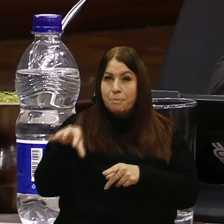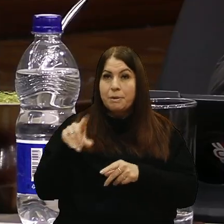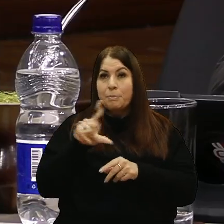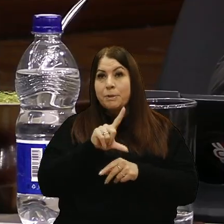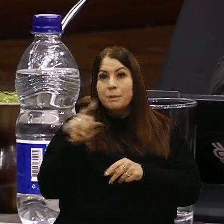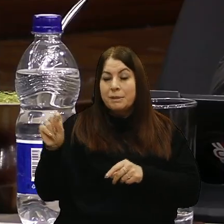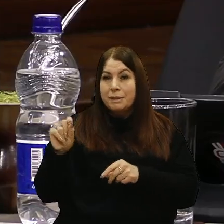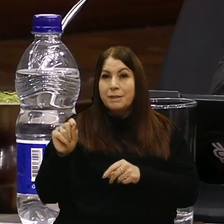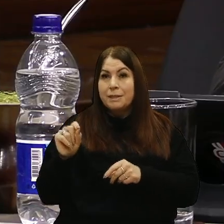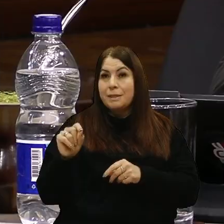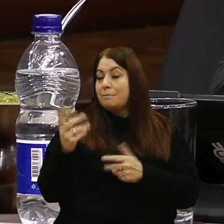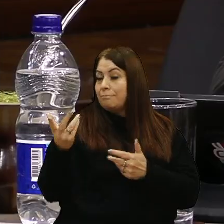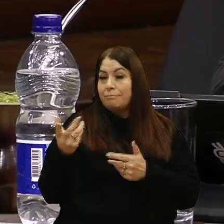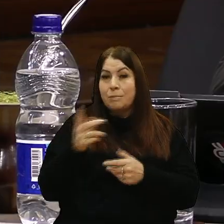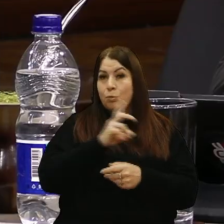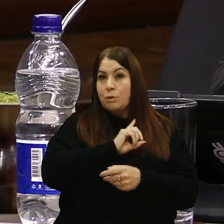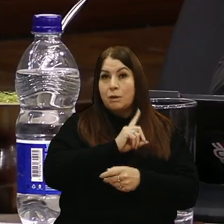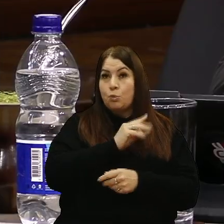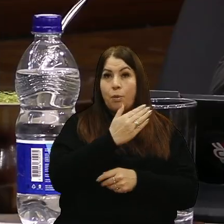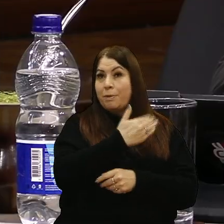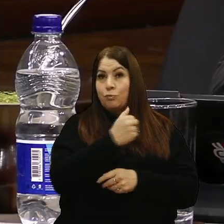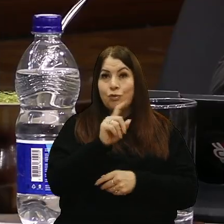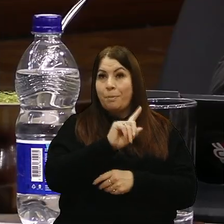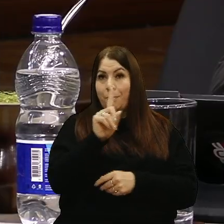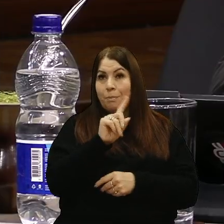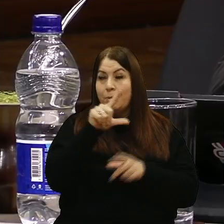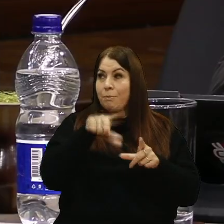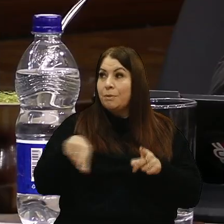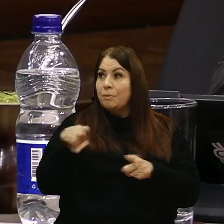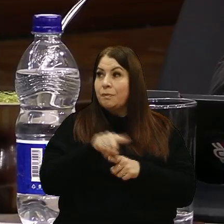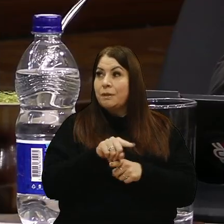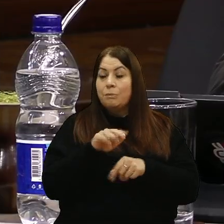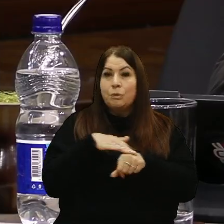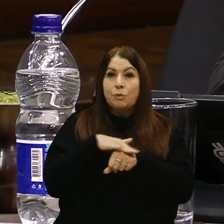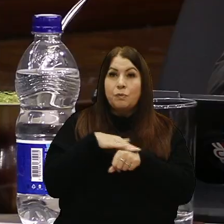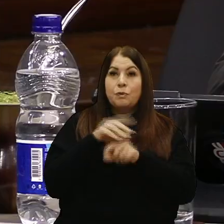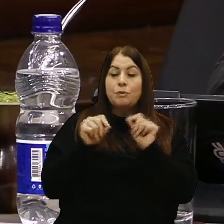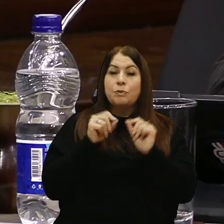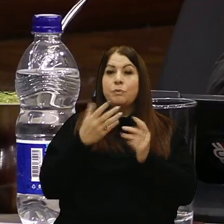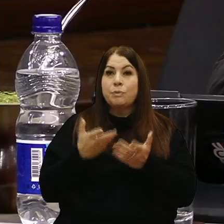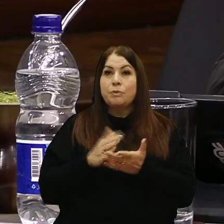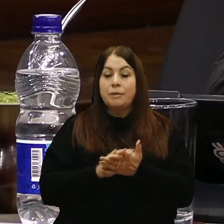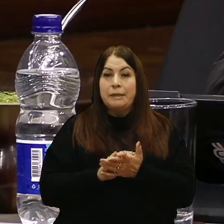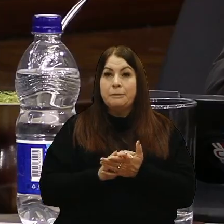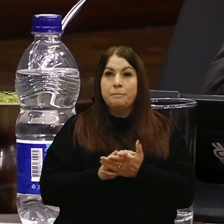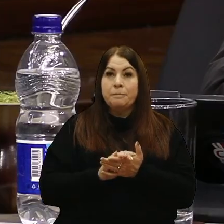lá, esses delegados nunca mais foram chamados para conversar sobre a questão